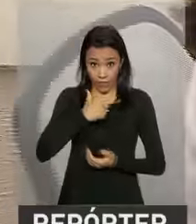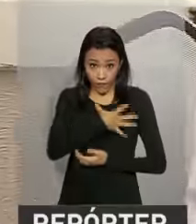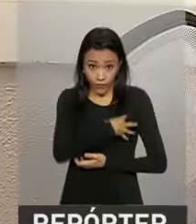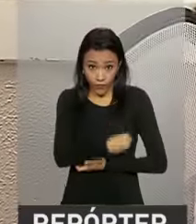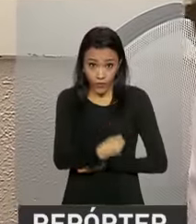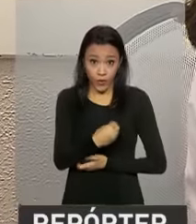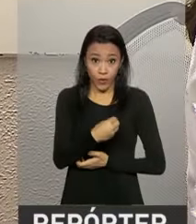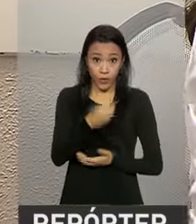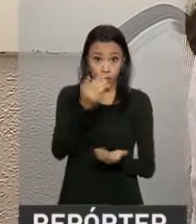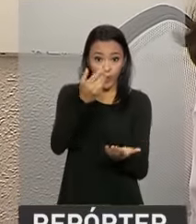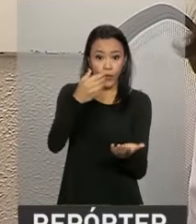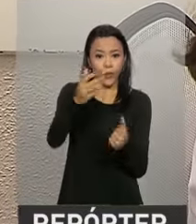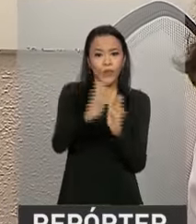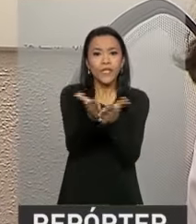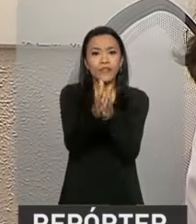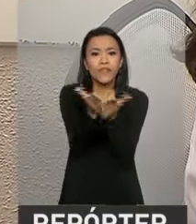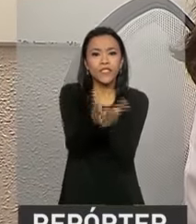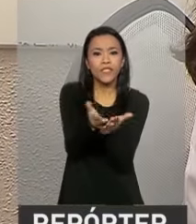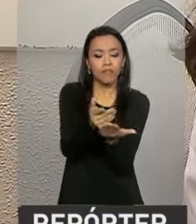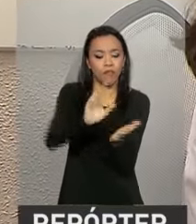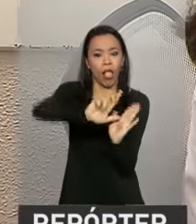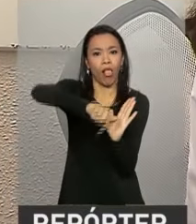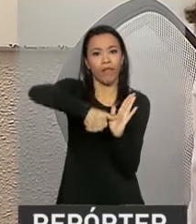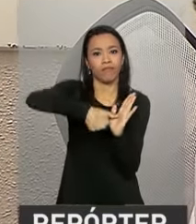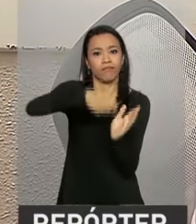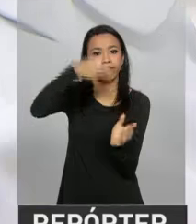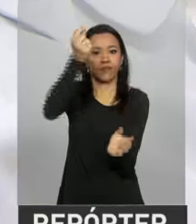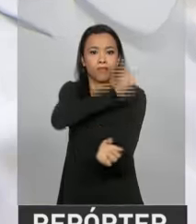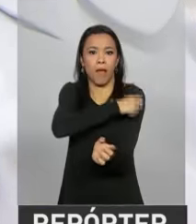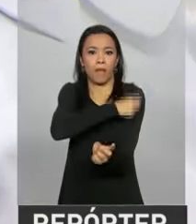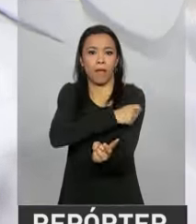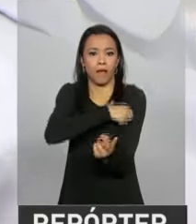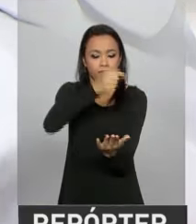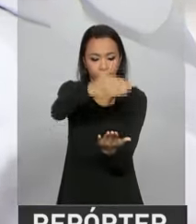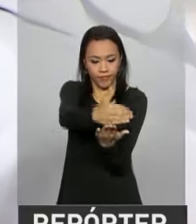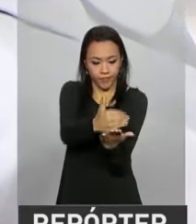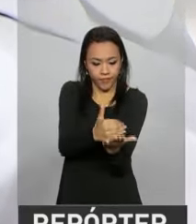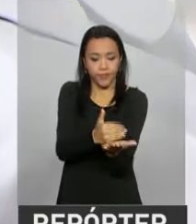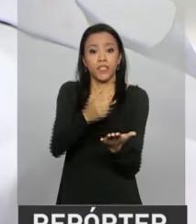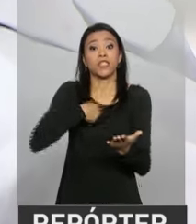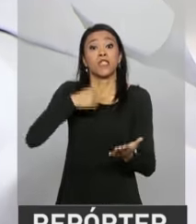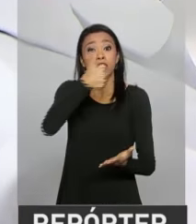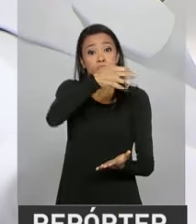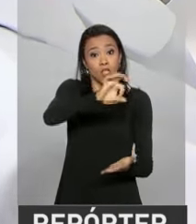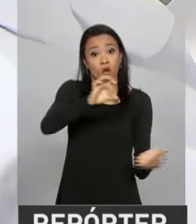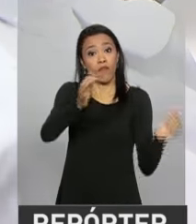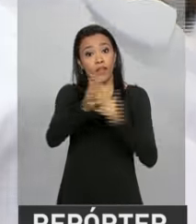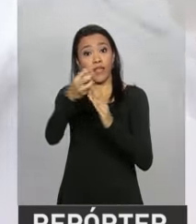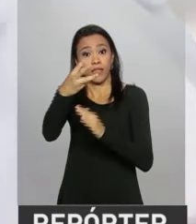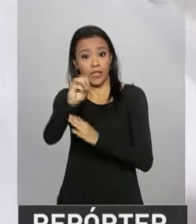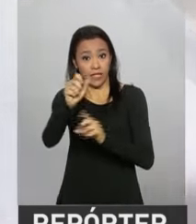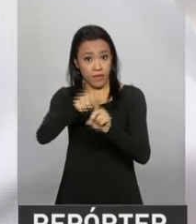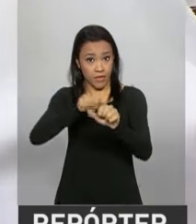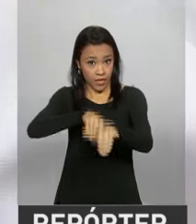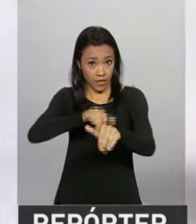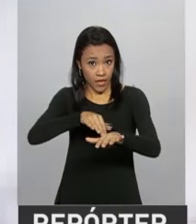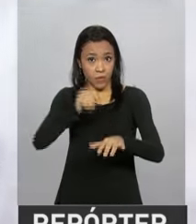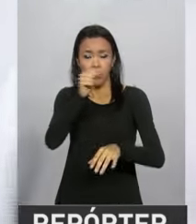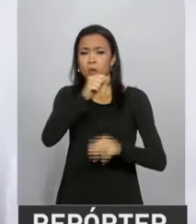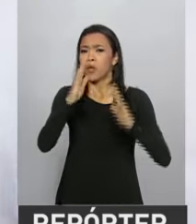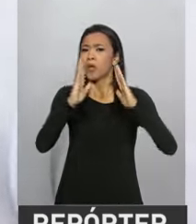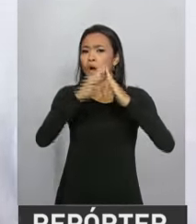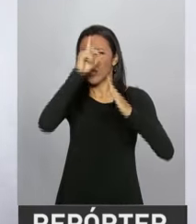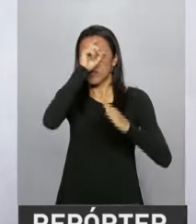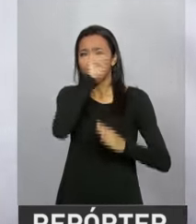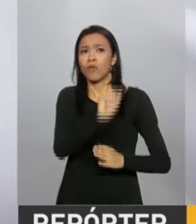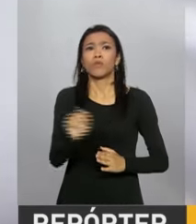está com a caderneta de vacina dos pequenos atrasada, chegou a hora de atualizar. Do dia 19 a 30 de setembro, os postos de saúde de todo o Brasil estarão